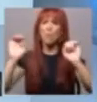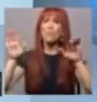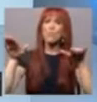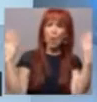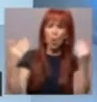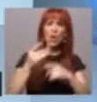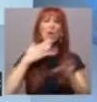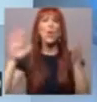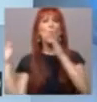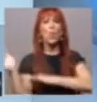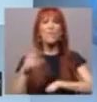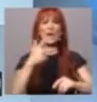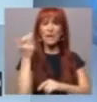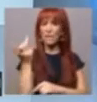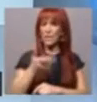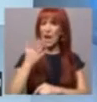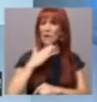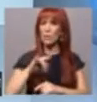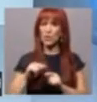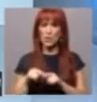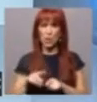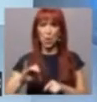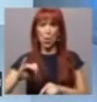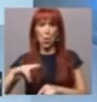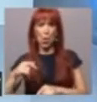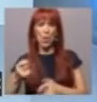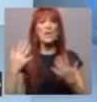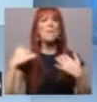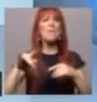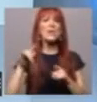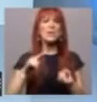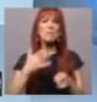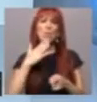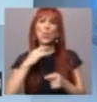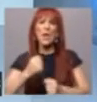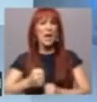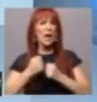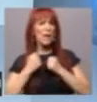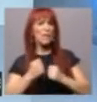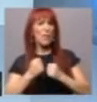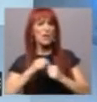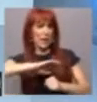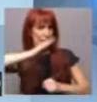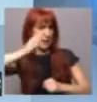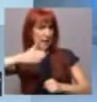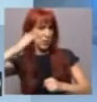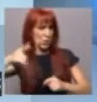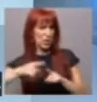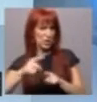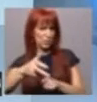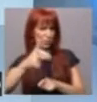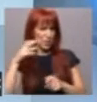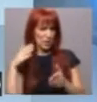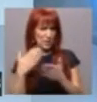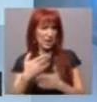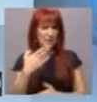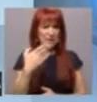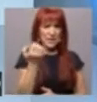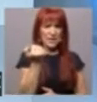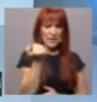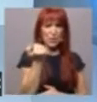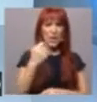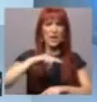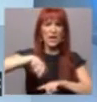vento será também fraco a moderado do quadrante oeste, mas superará moderado a forte nas terras altas, com rajadas até 75